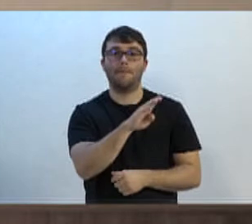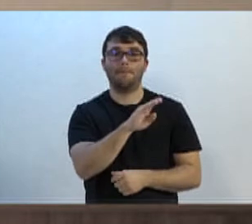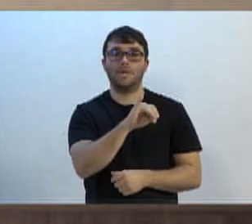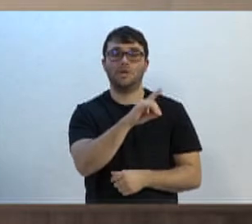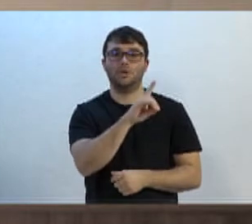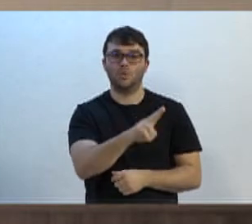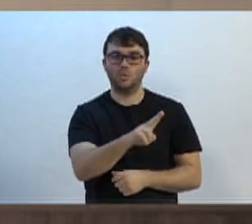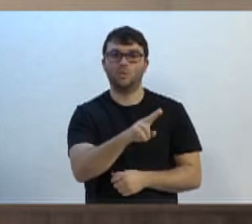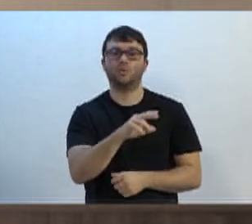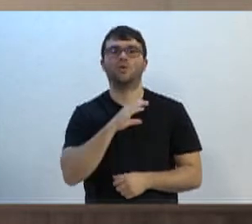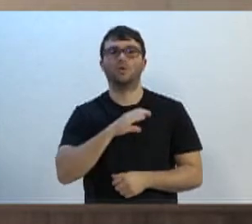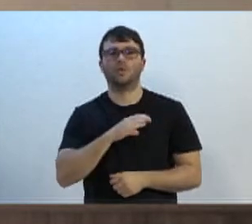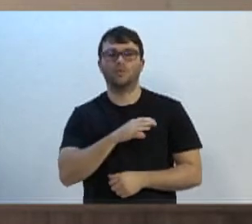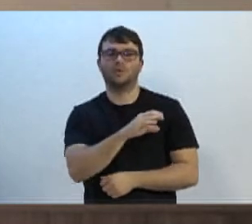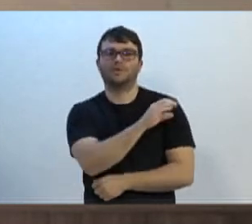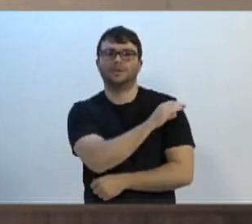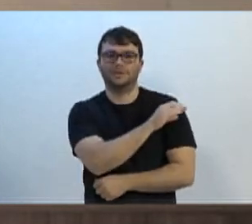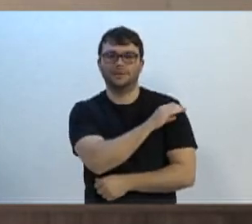CCI